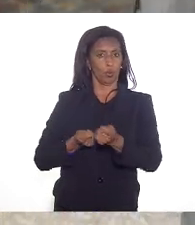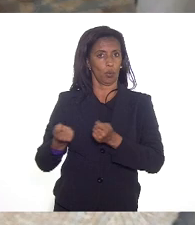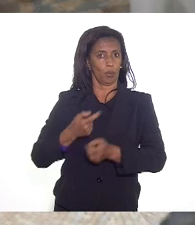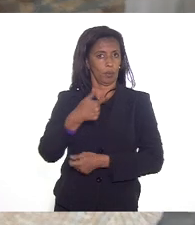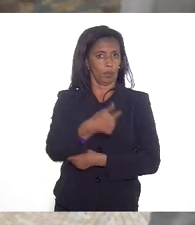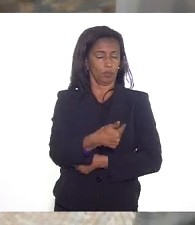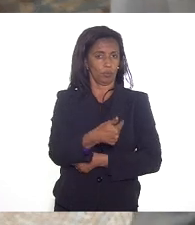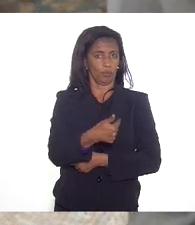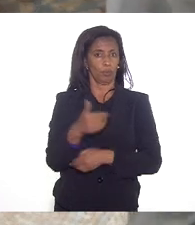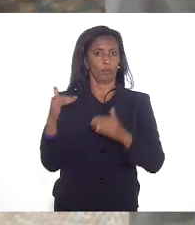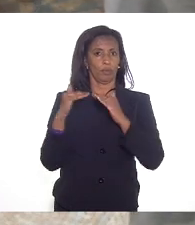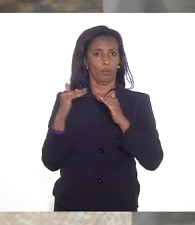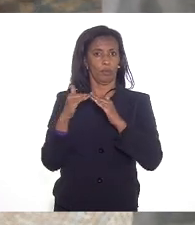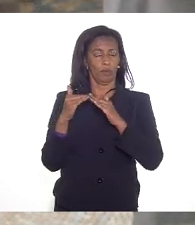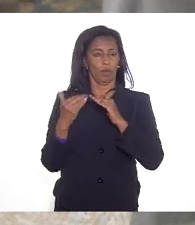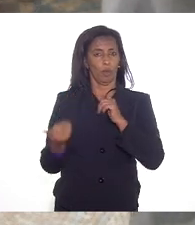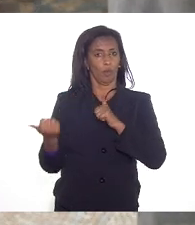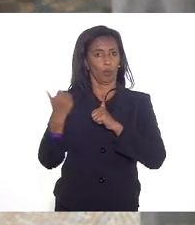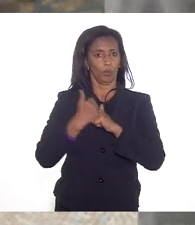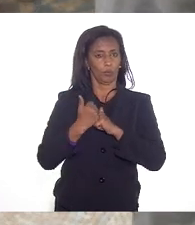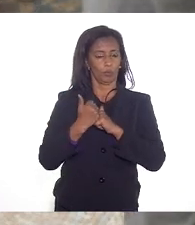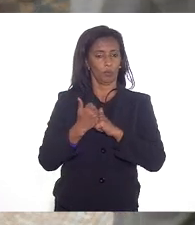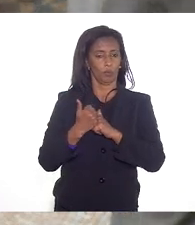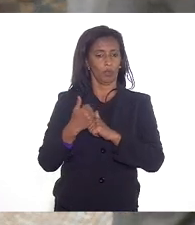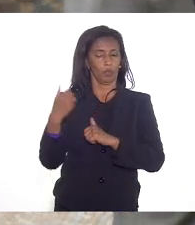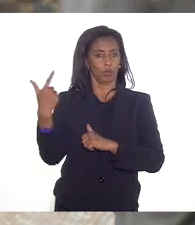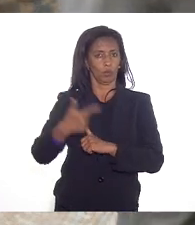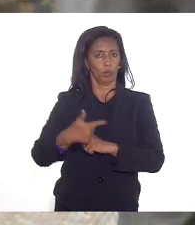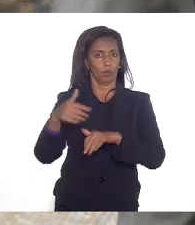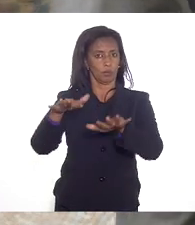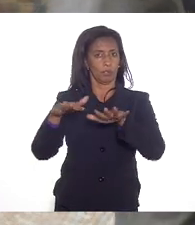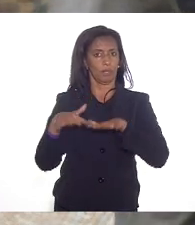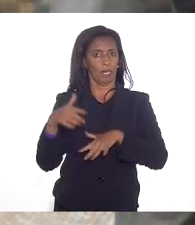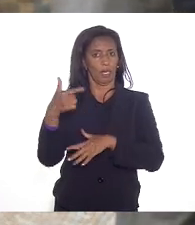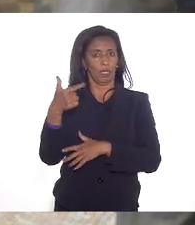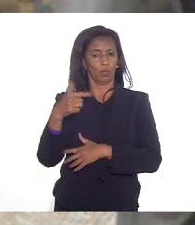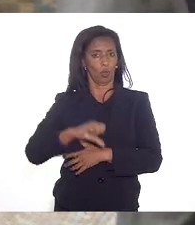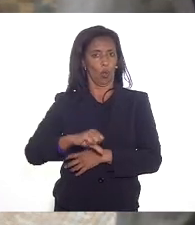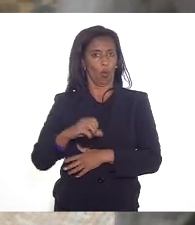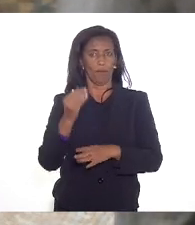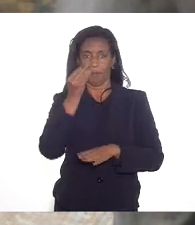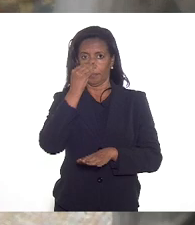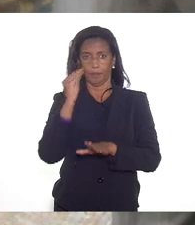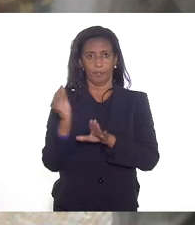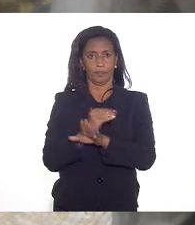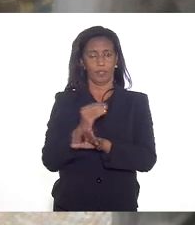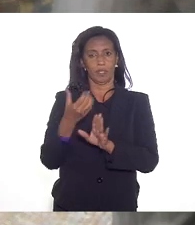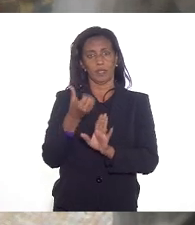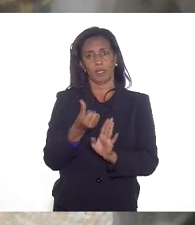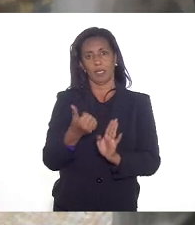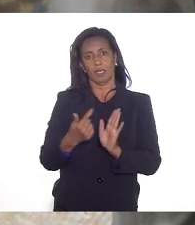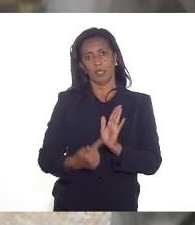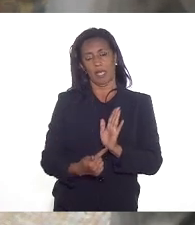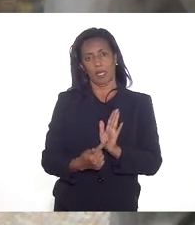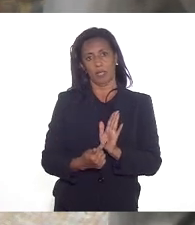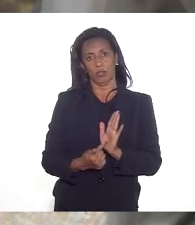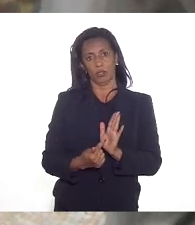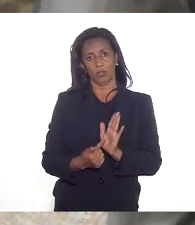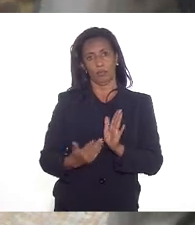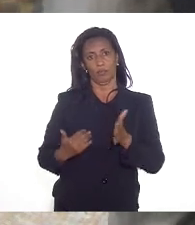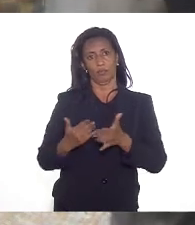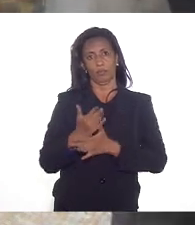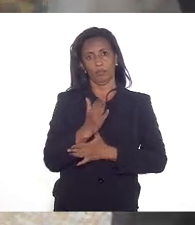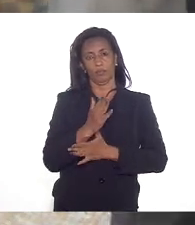número dois favorável com subemenda à emenda de plenário 2 e 9 pela prejudicar habilidade as emendas 6 e 7